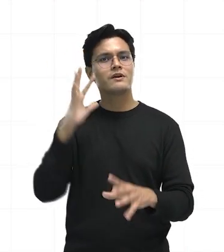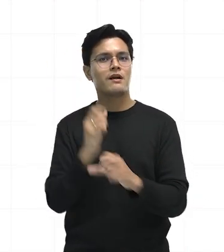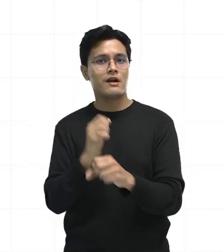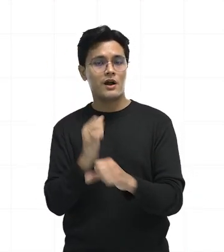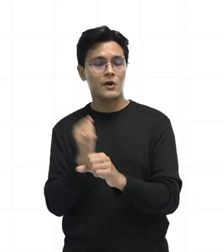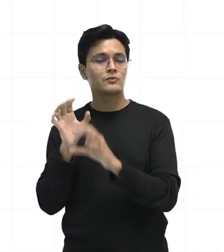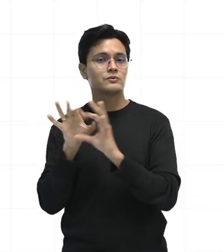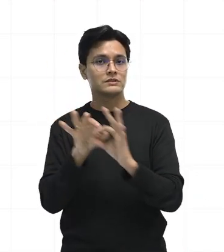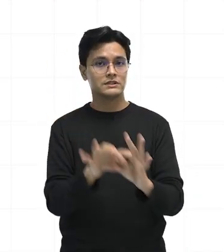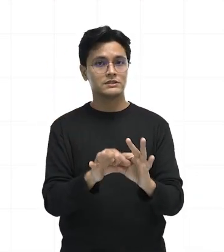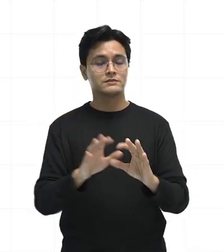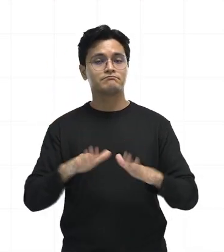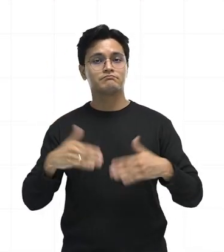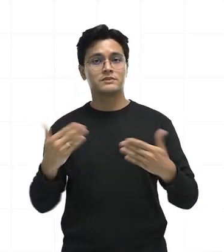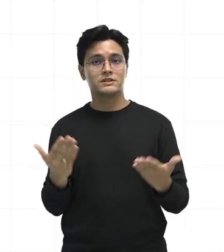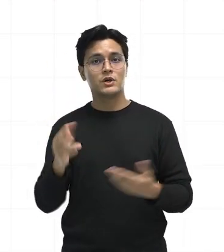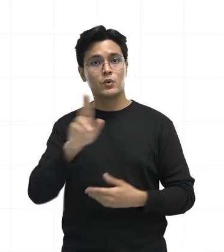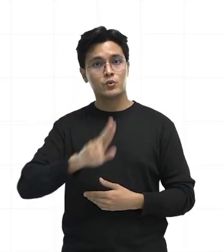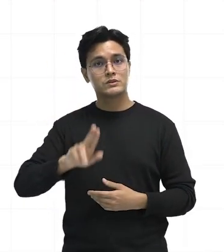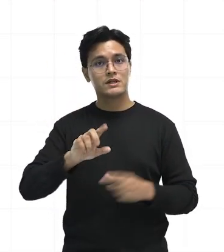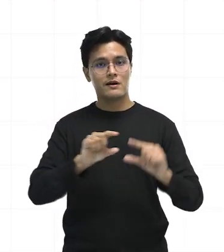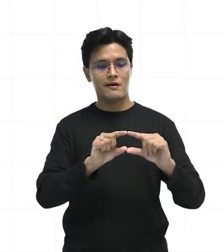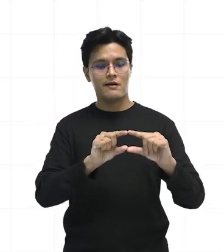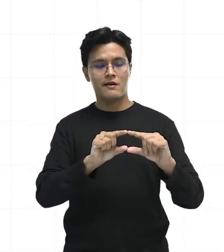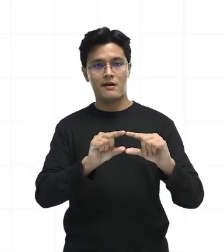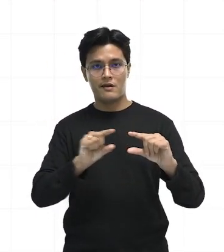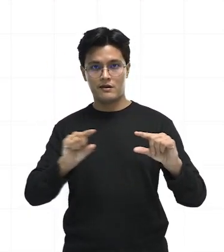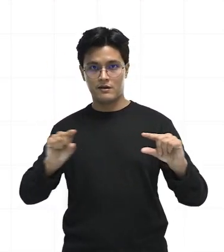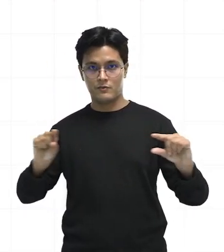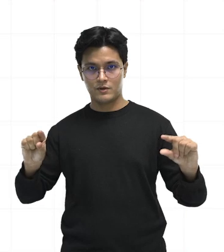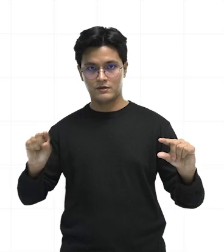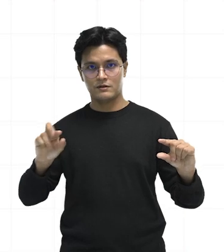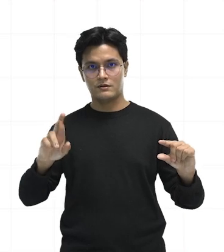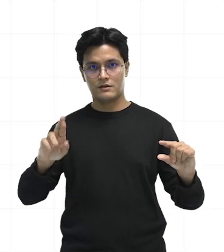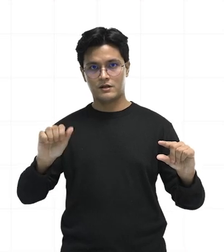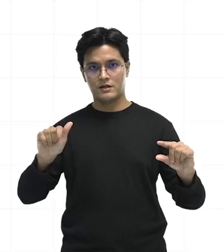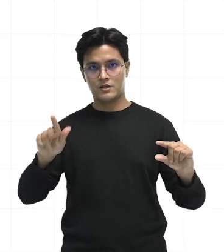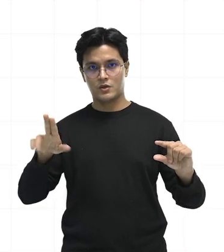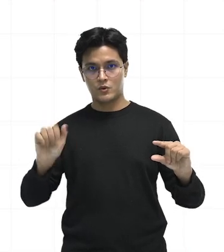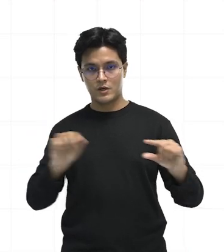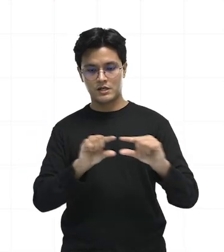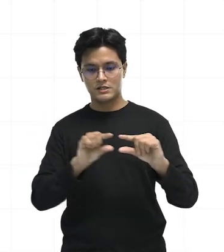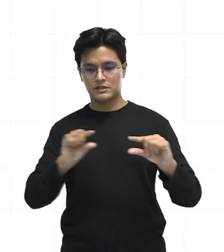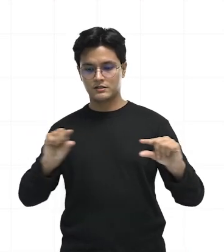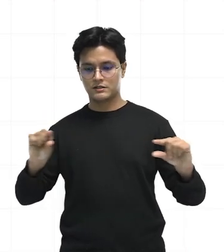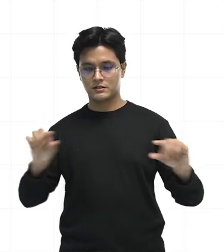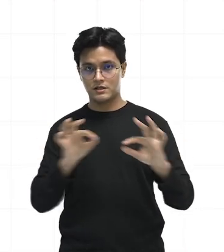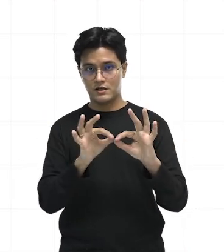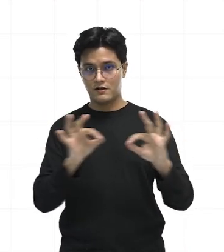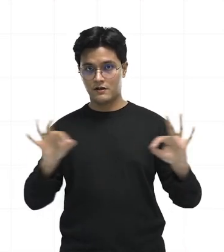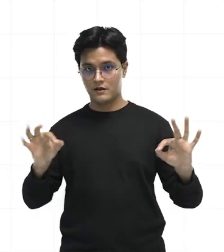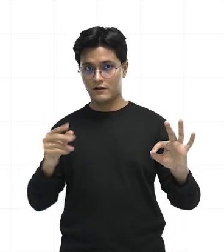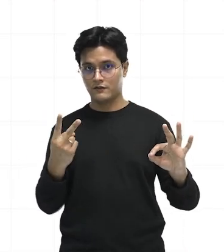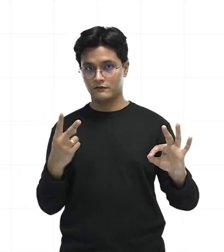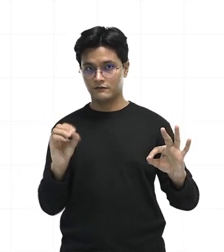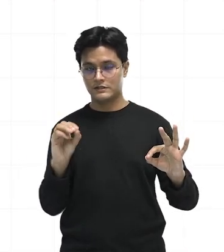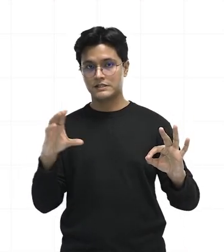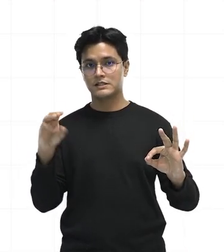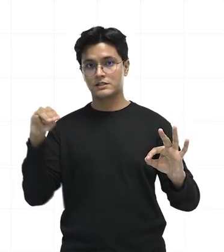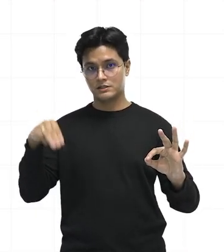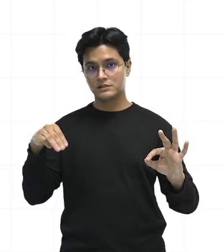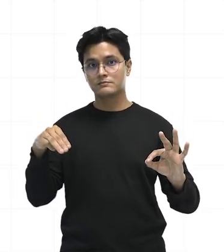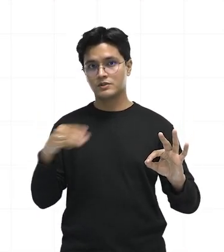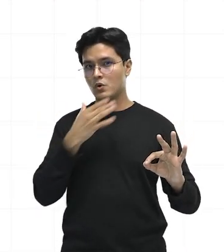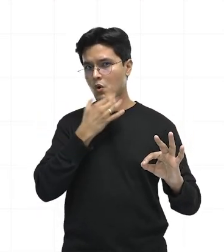Então, ela diz, ao usar uma régua de 20 centímetros para medir uma mesa,